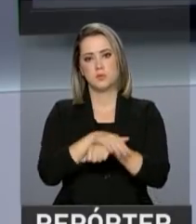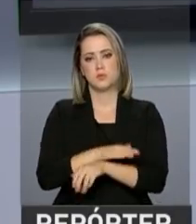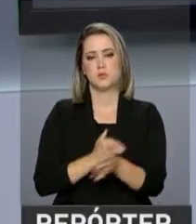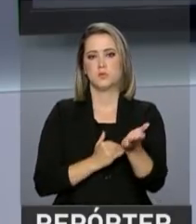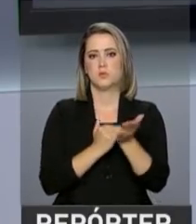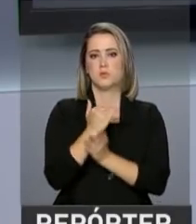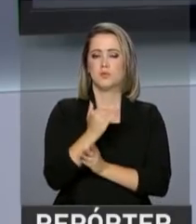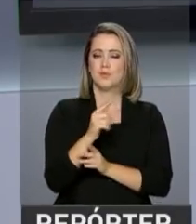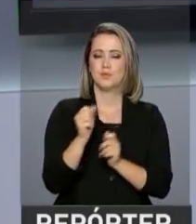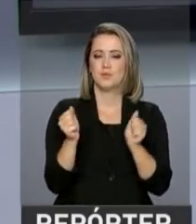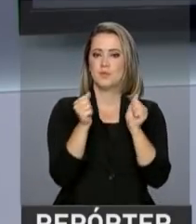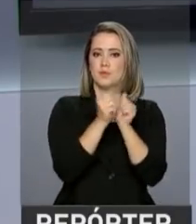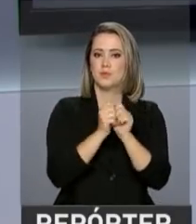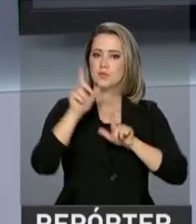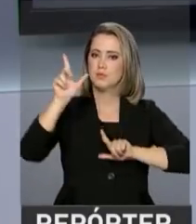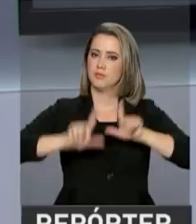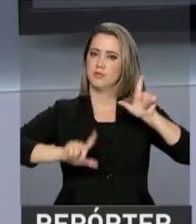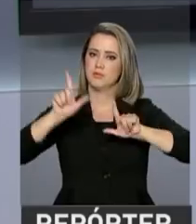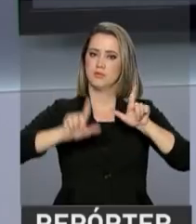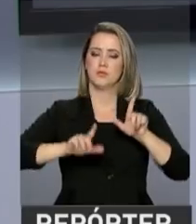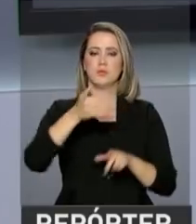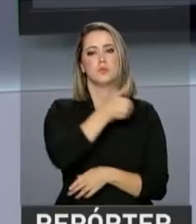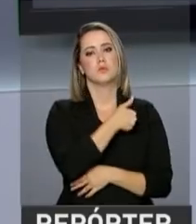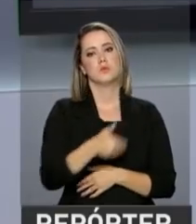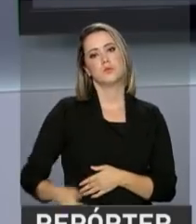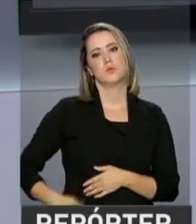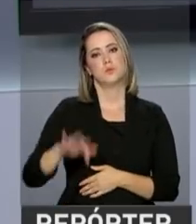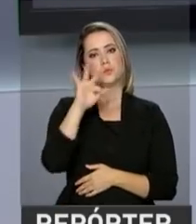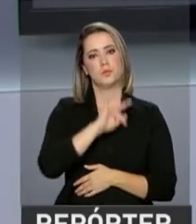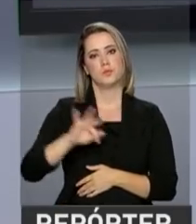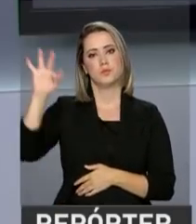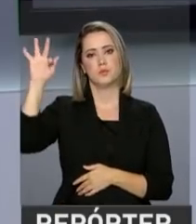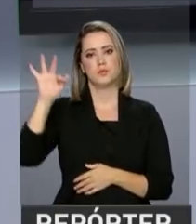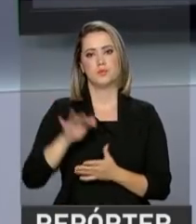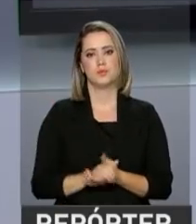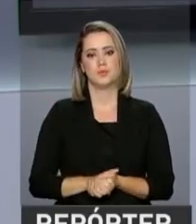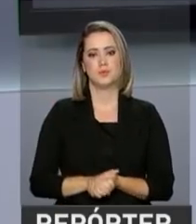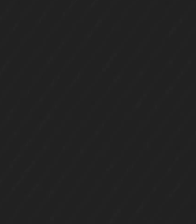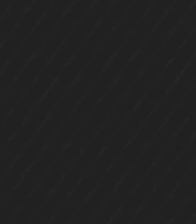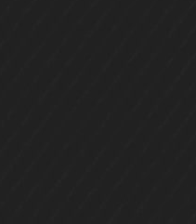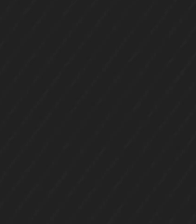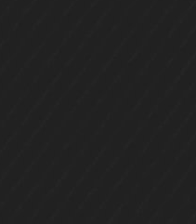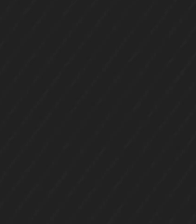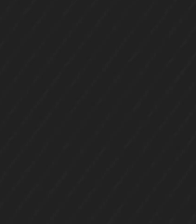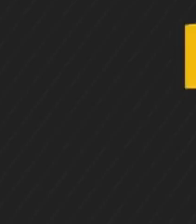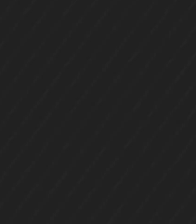boa noite para você e continue com a gente aqui na NBR, a TV do Governo Federal.